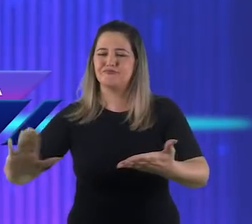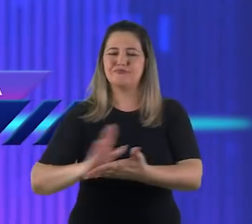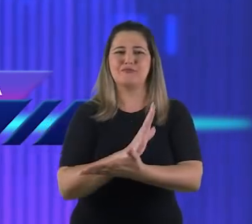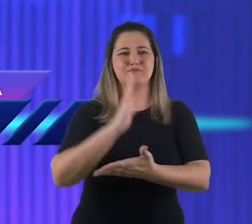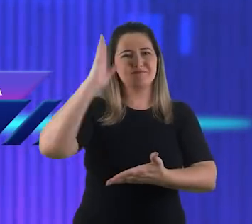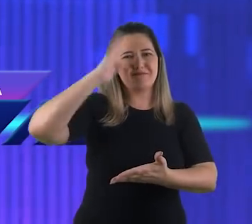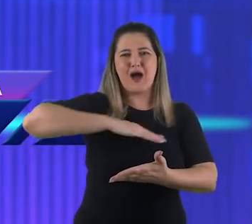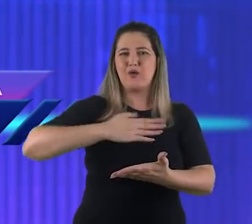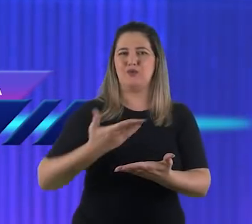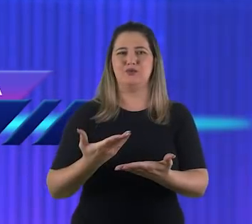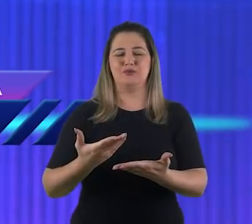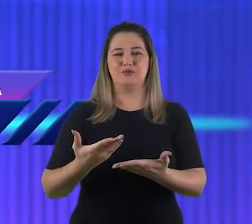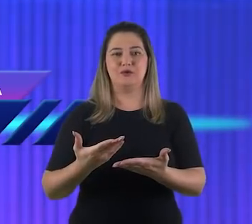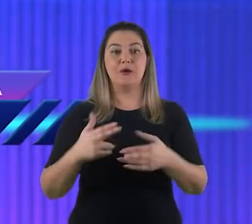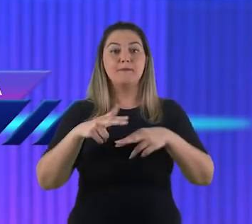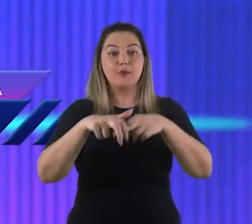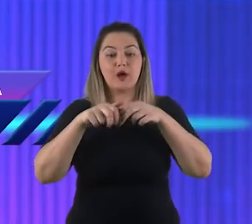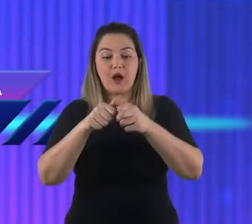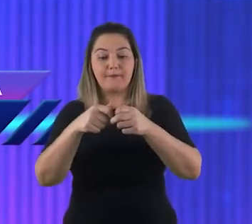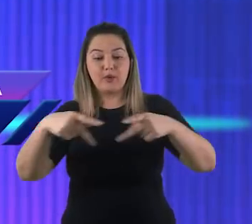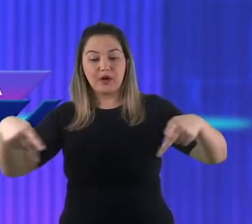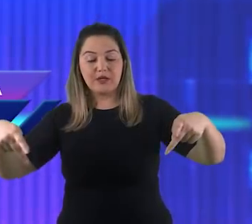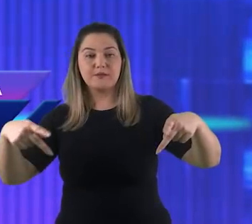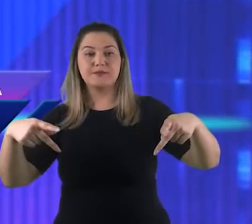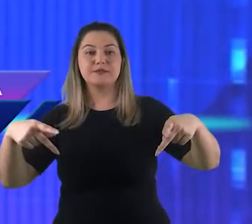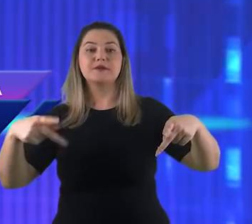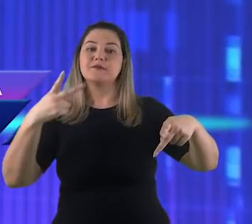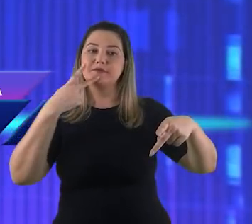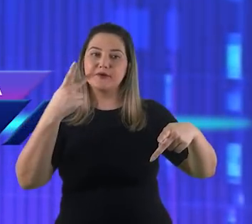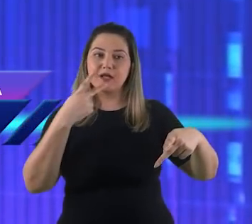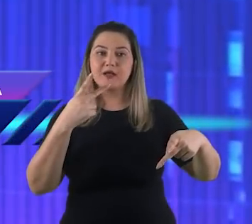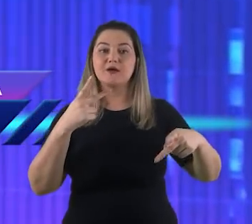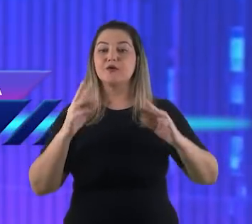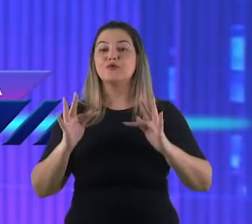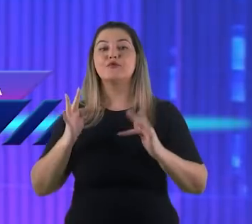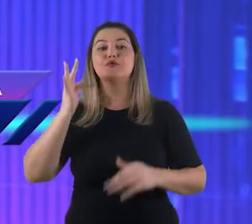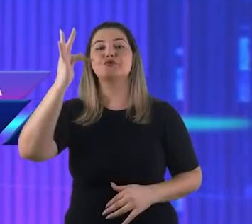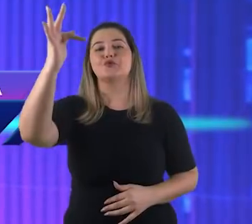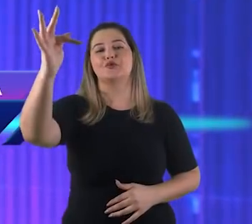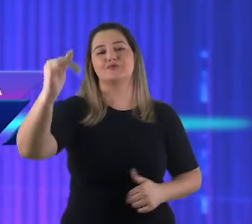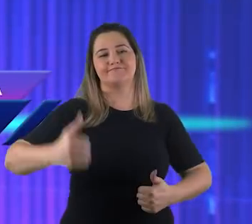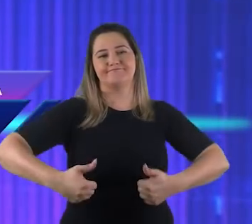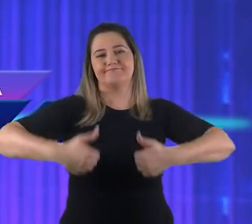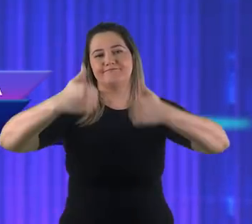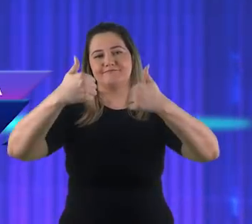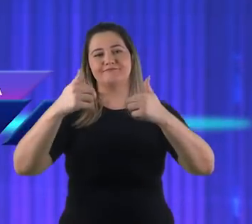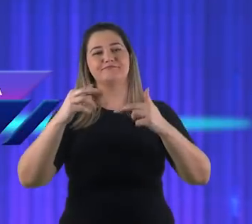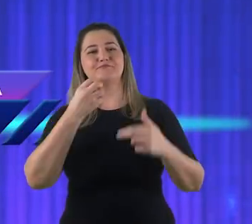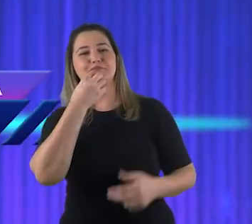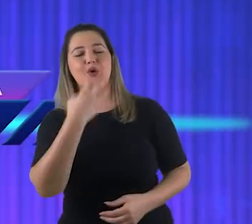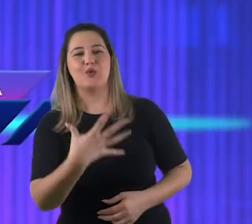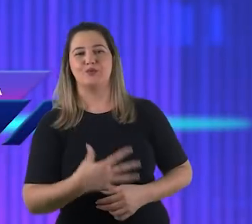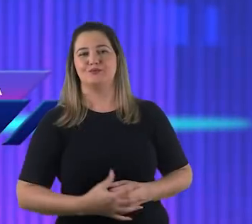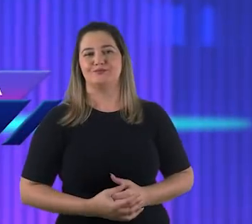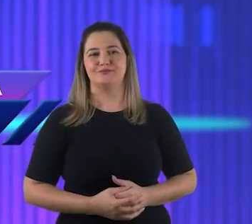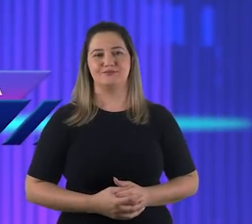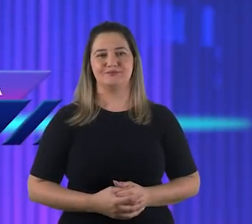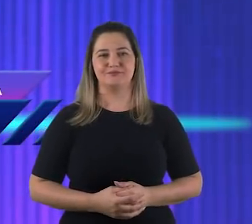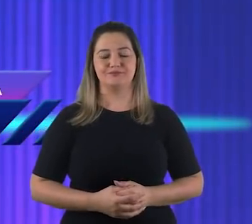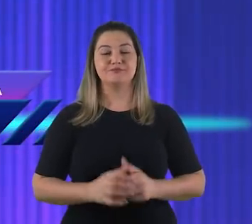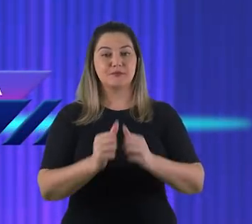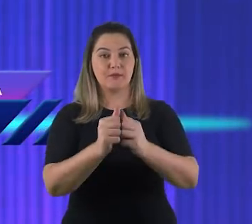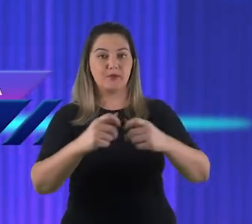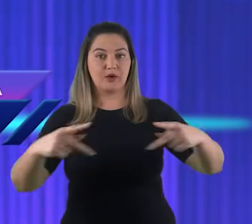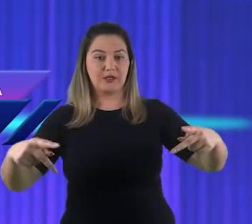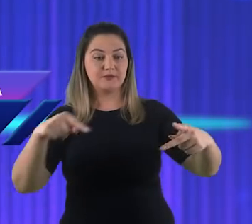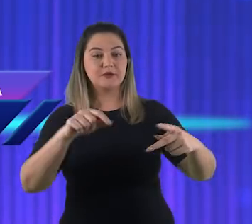mal. O livro do Apocalipse termina dizendo que tudo terminará bem. O livro do Apocalipse